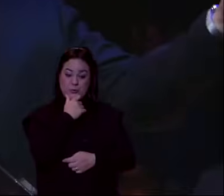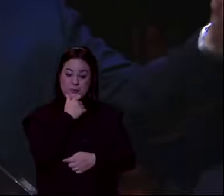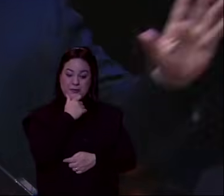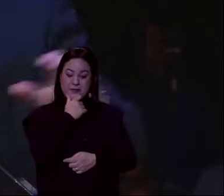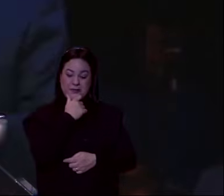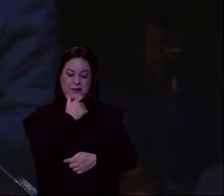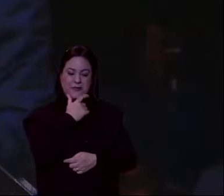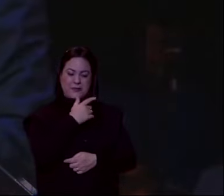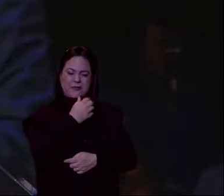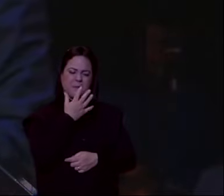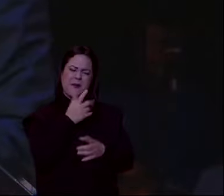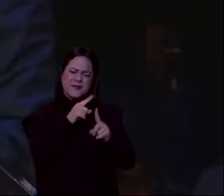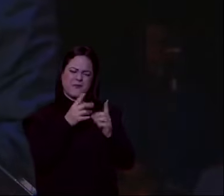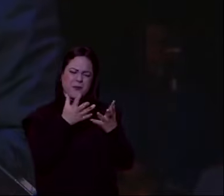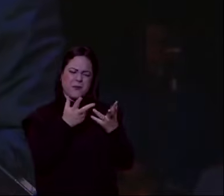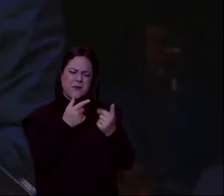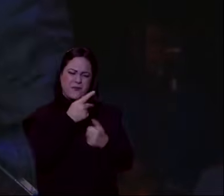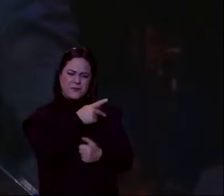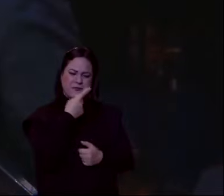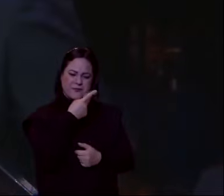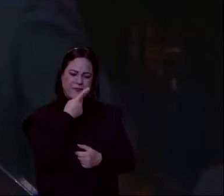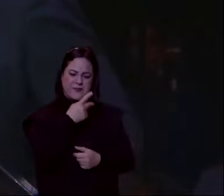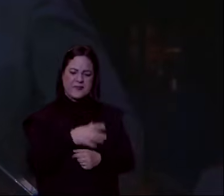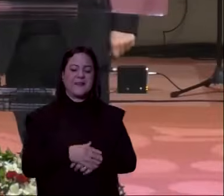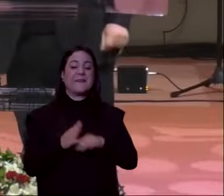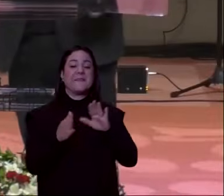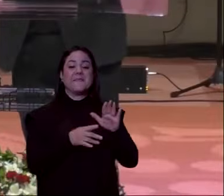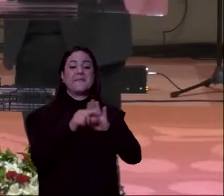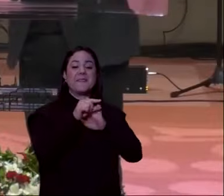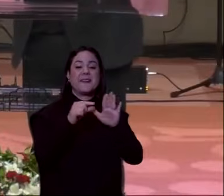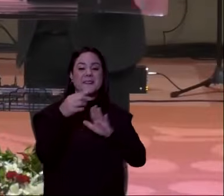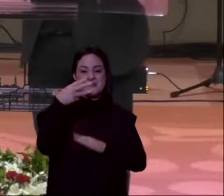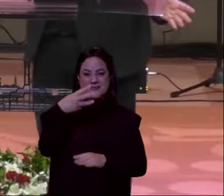Bênção, Thalita, foi bênção. Verso 3 diz